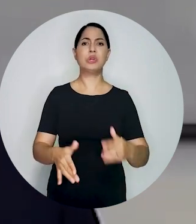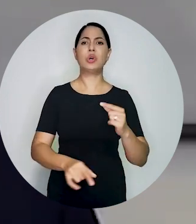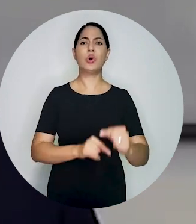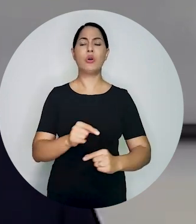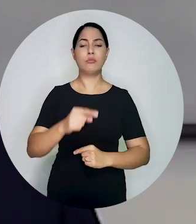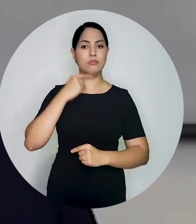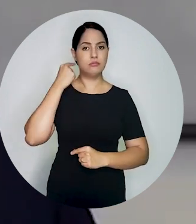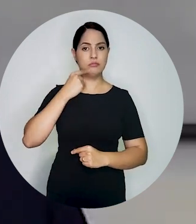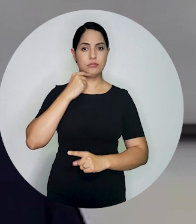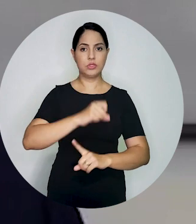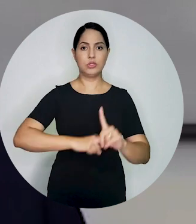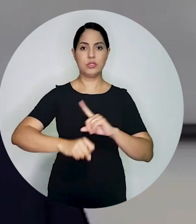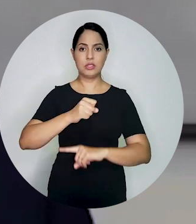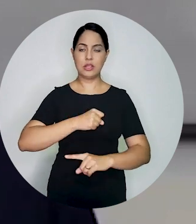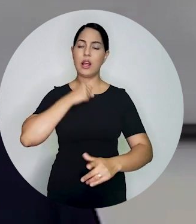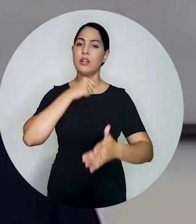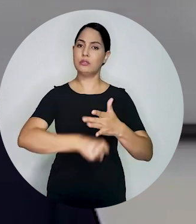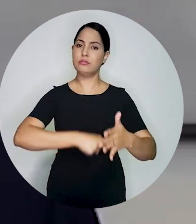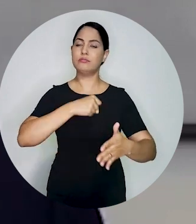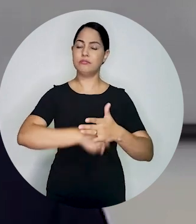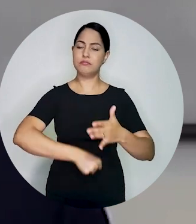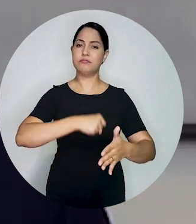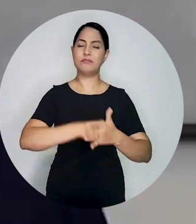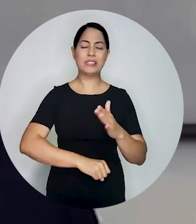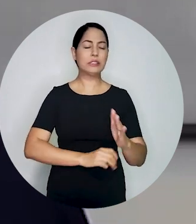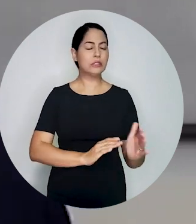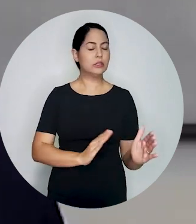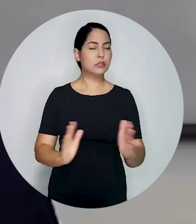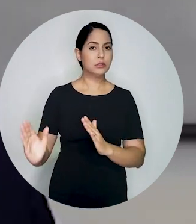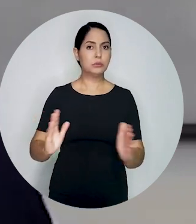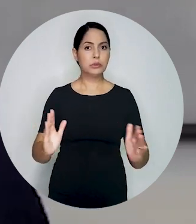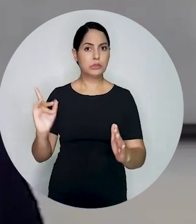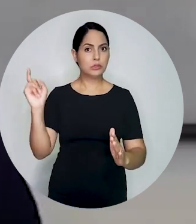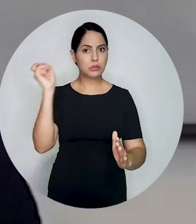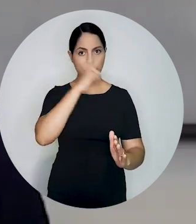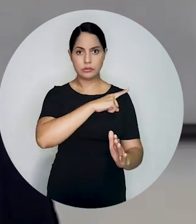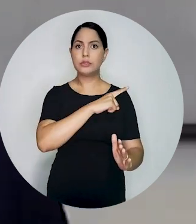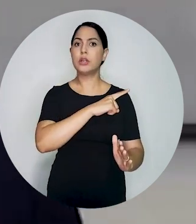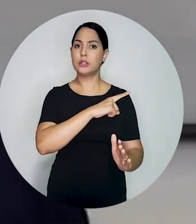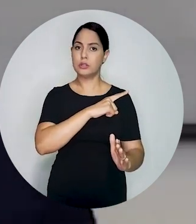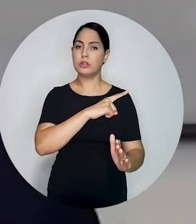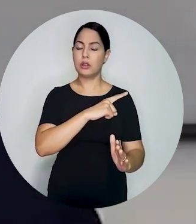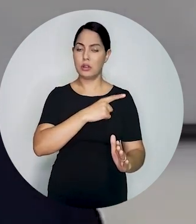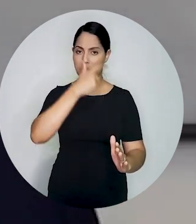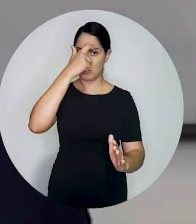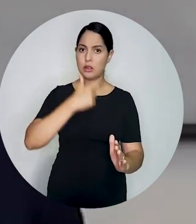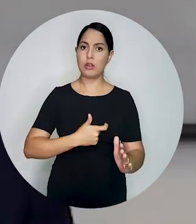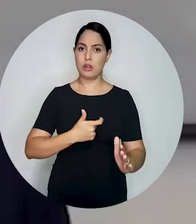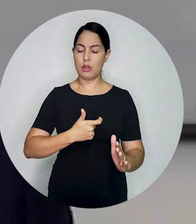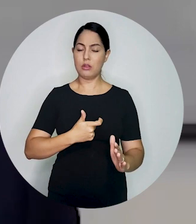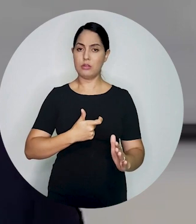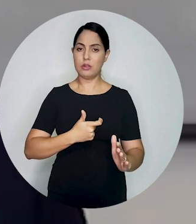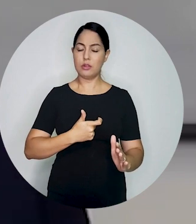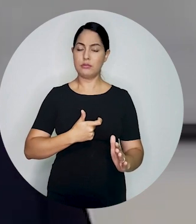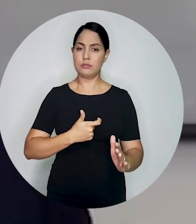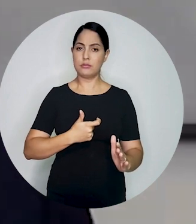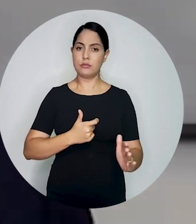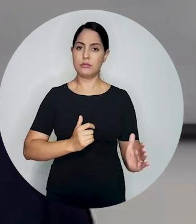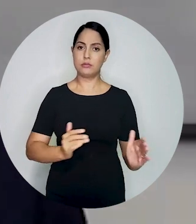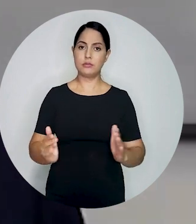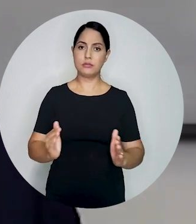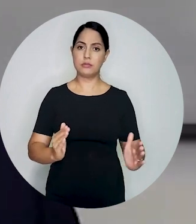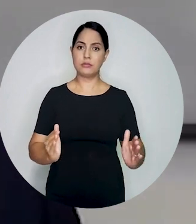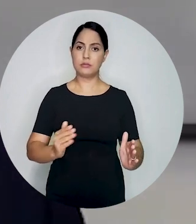constantemente, nesta luta em prol da advocacia e da sociedade. Tivemos um período muito difícil, em que tive a honra de presidir a